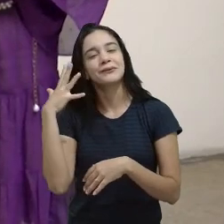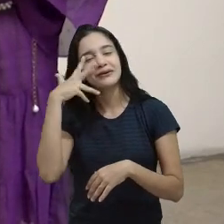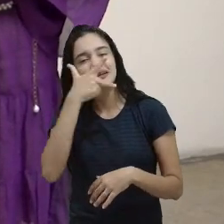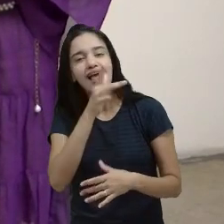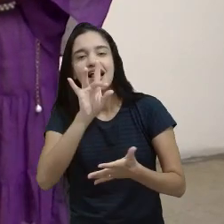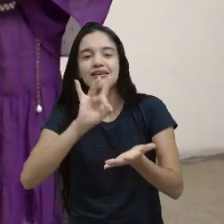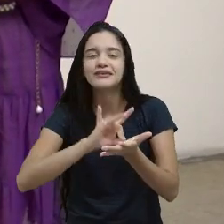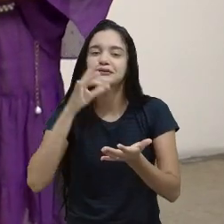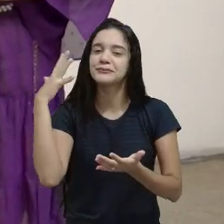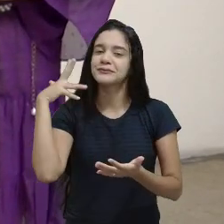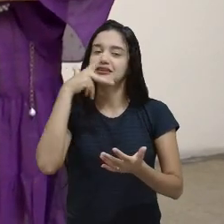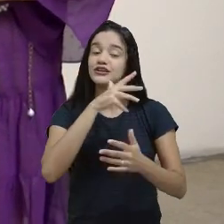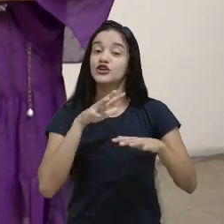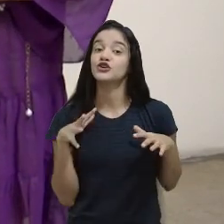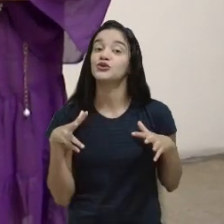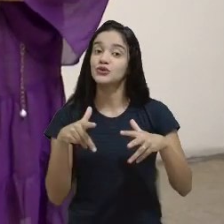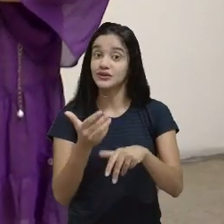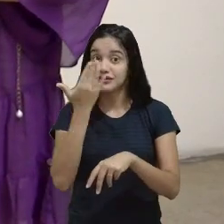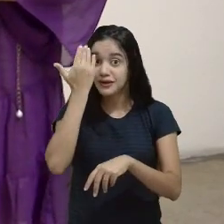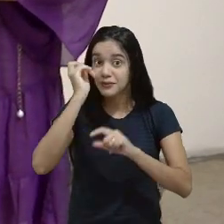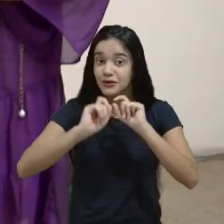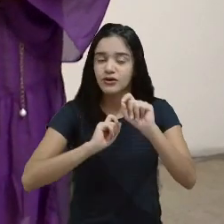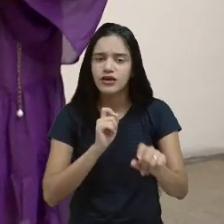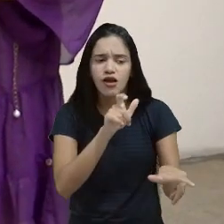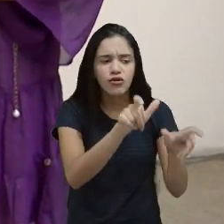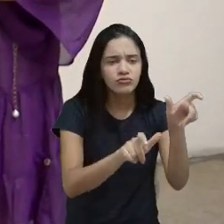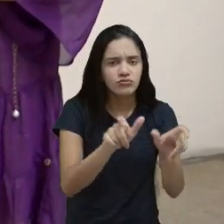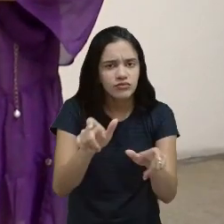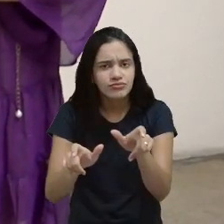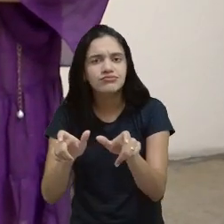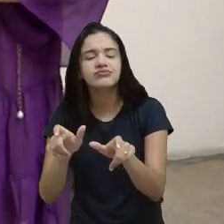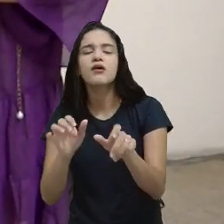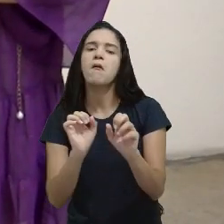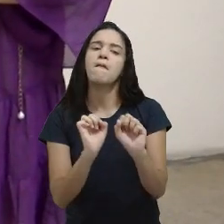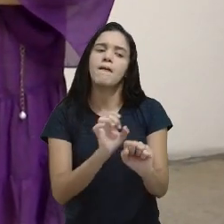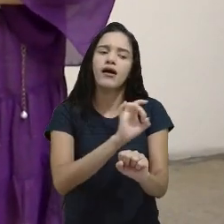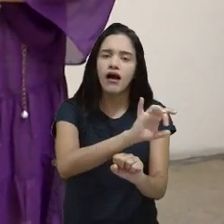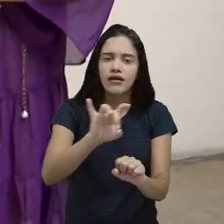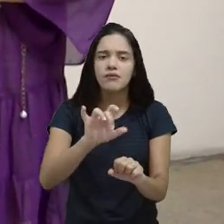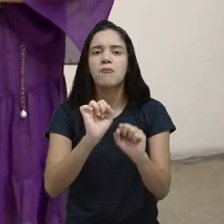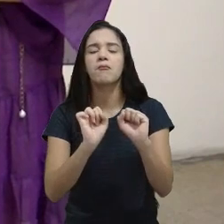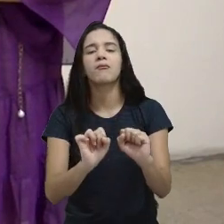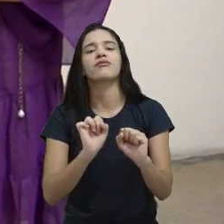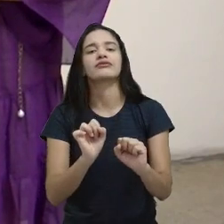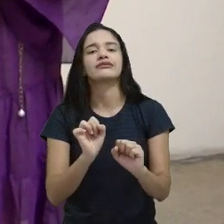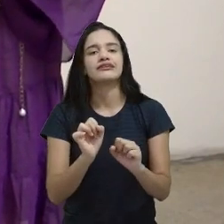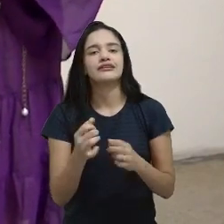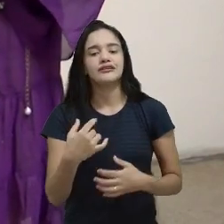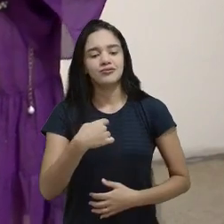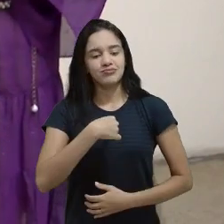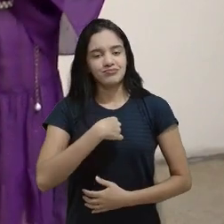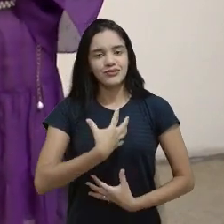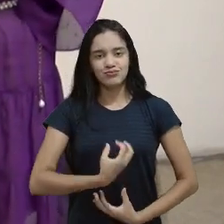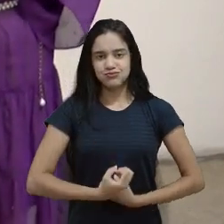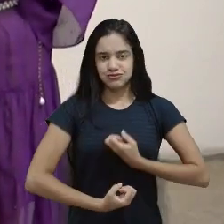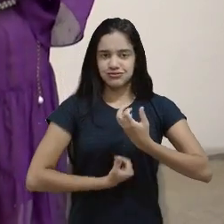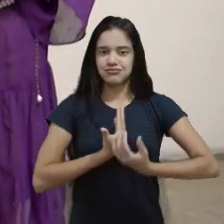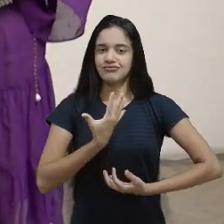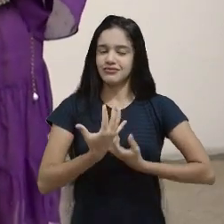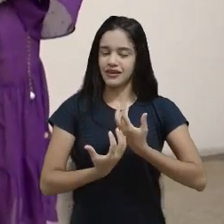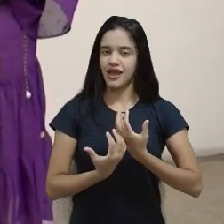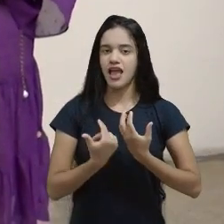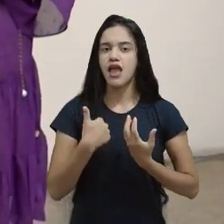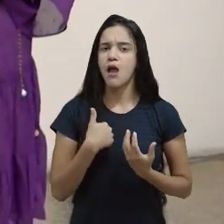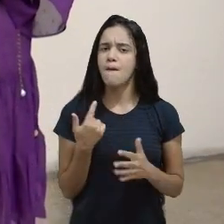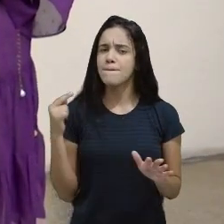bonitas, e que todos possam saber que qualquer um traz, né, um poeta dentro de si. E aqui no livro eu pergunto,